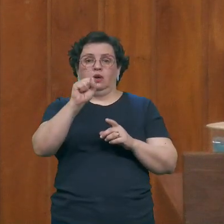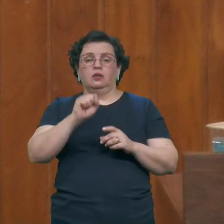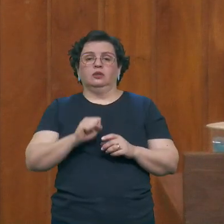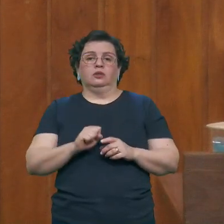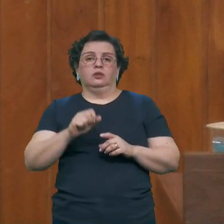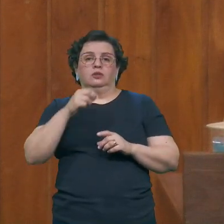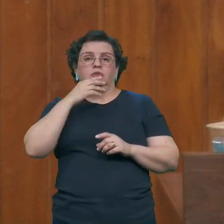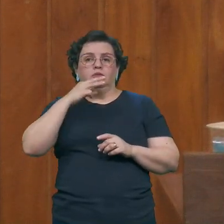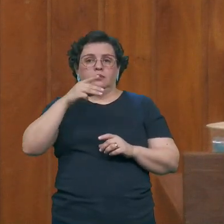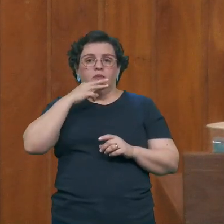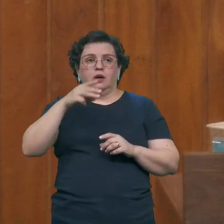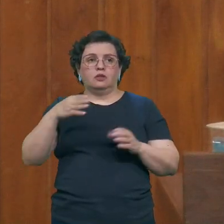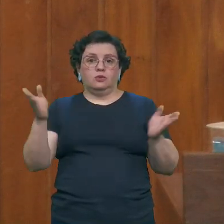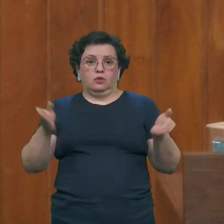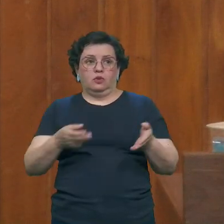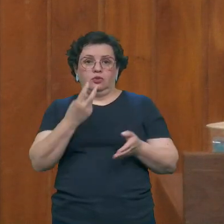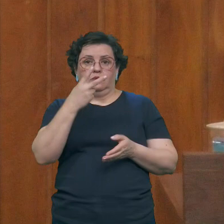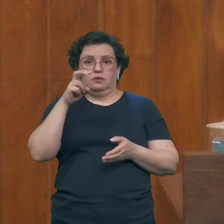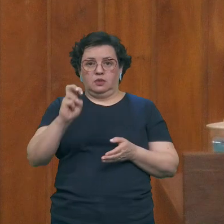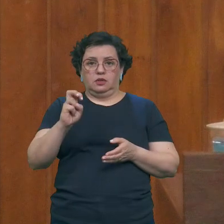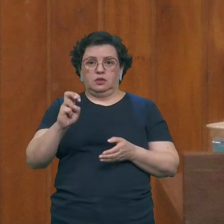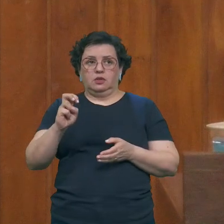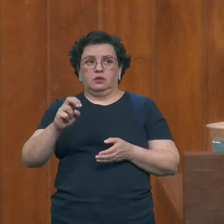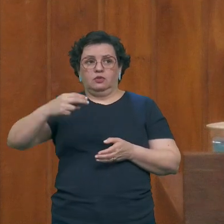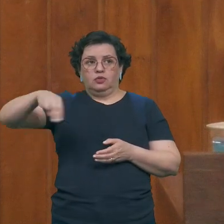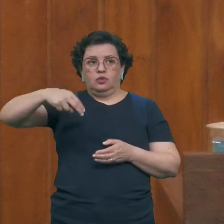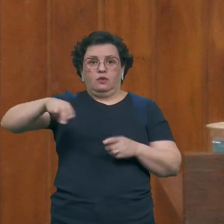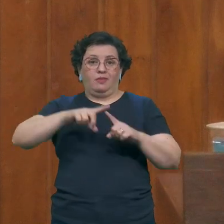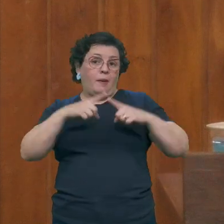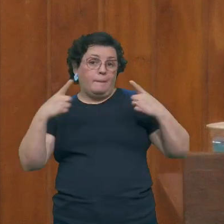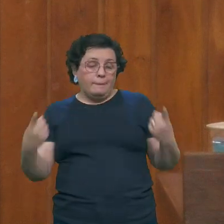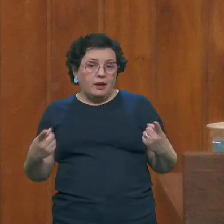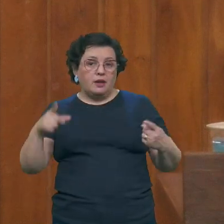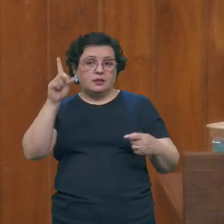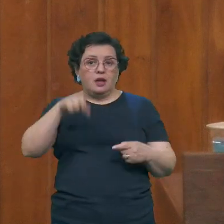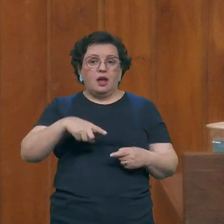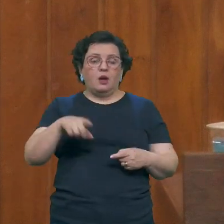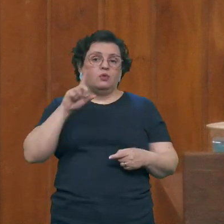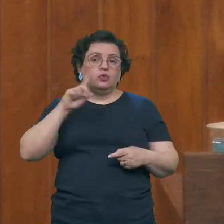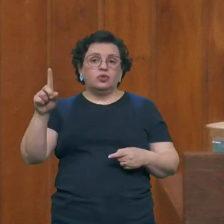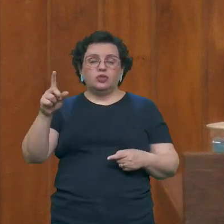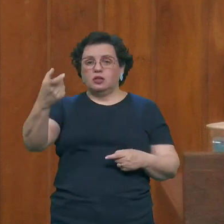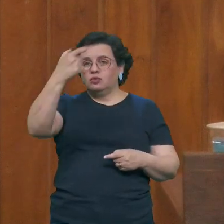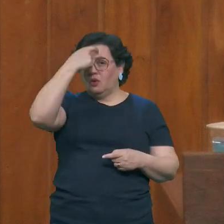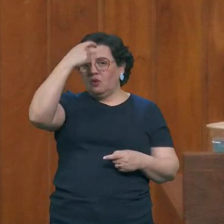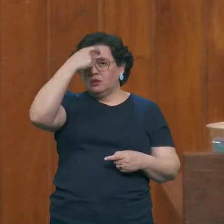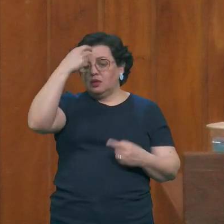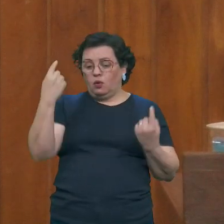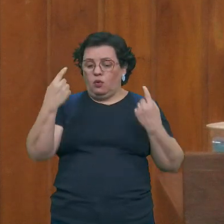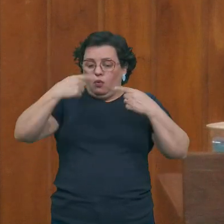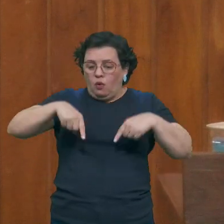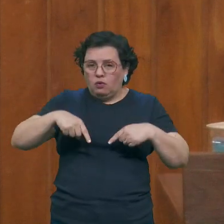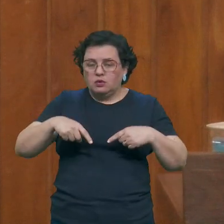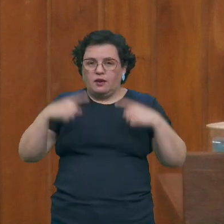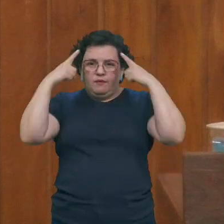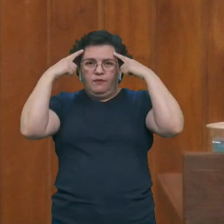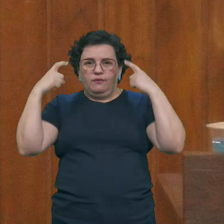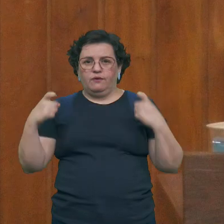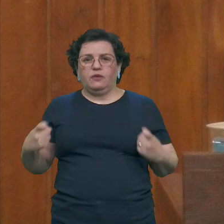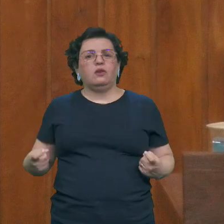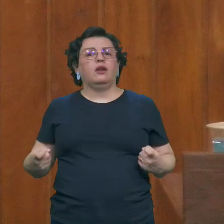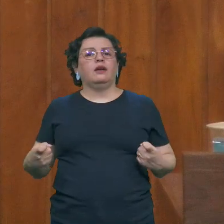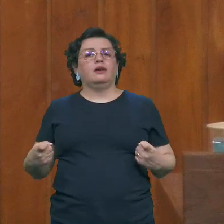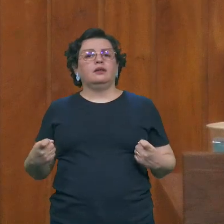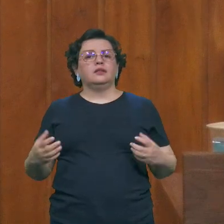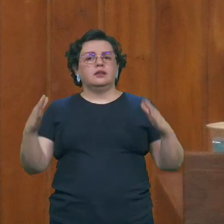de novembro. É o dia de conscientização contra a violência doméstica.